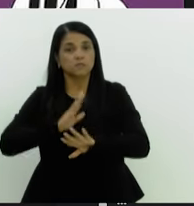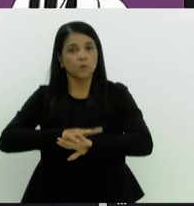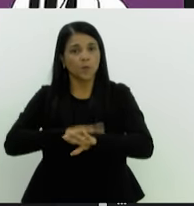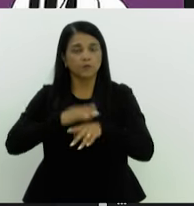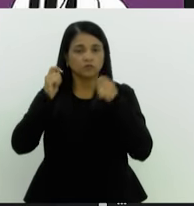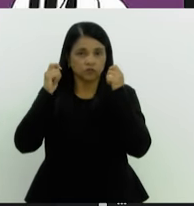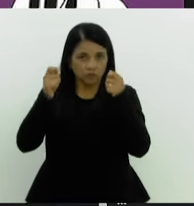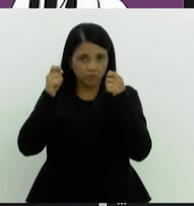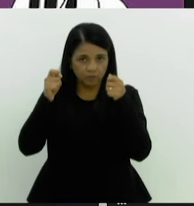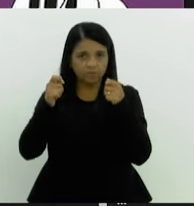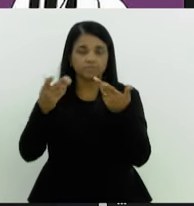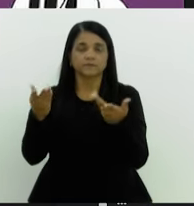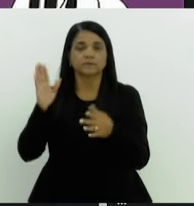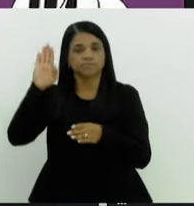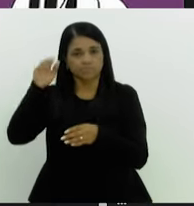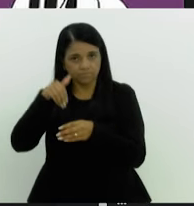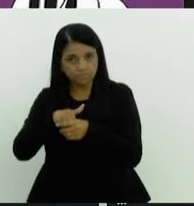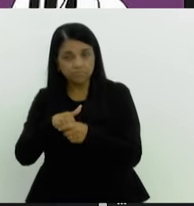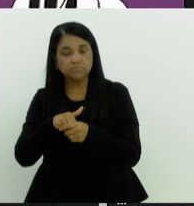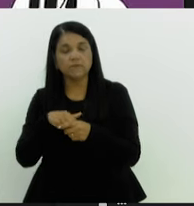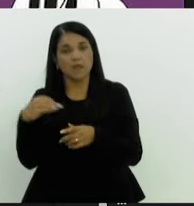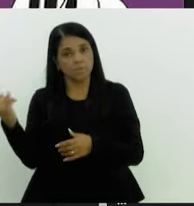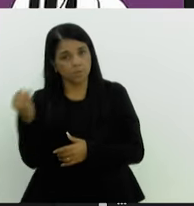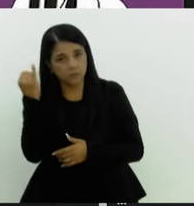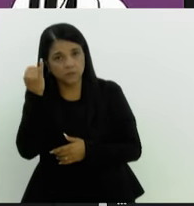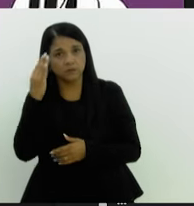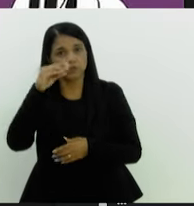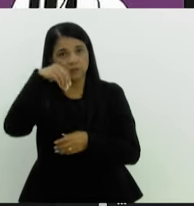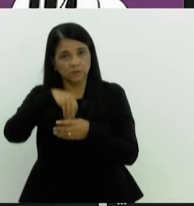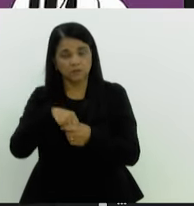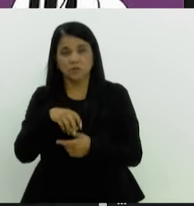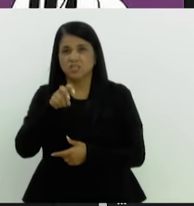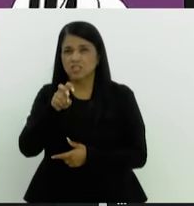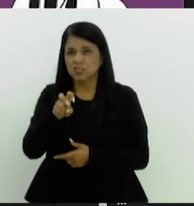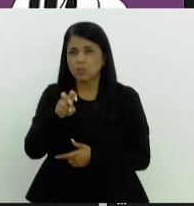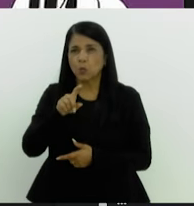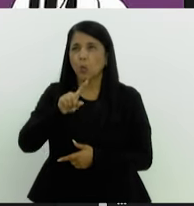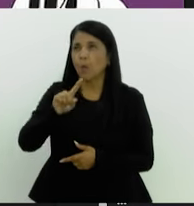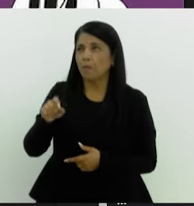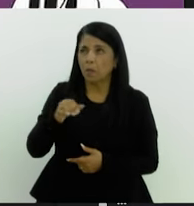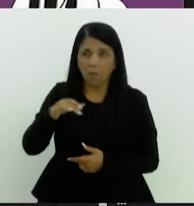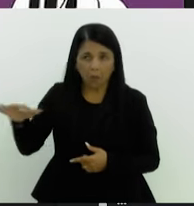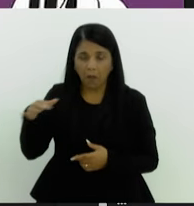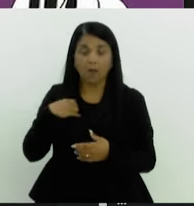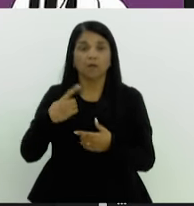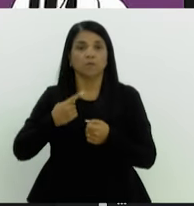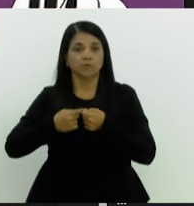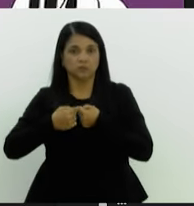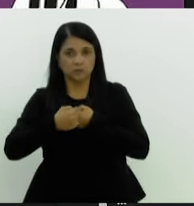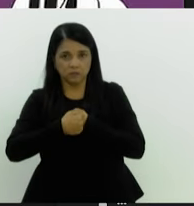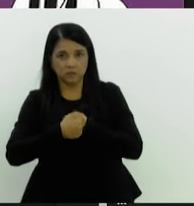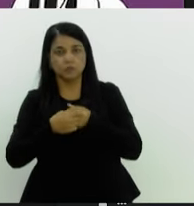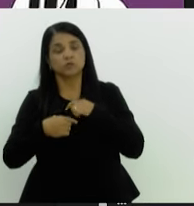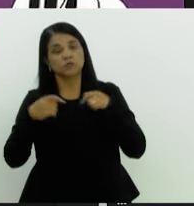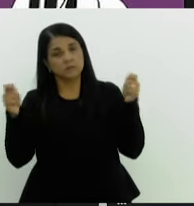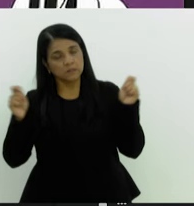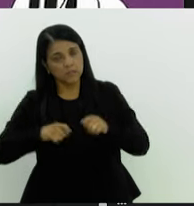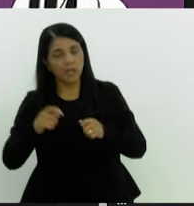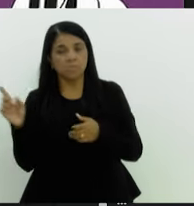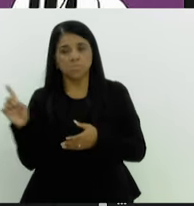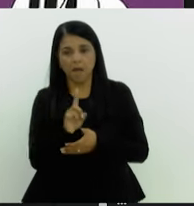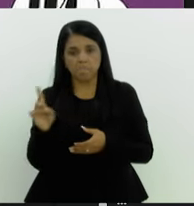porque é muito relevante que dentre os 5000 e tantos municípios no Brasil nós tenhamos maior representatividade